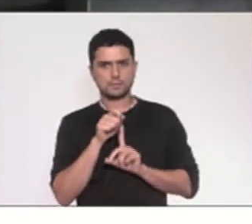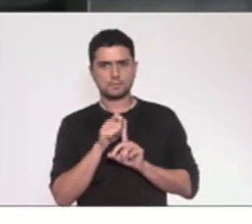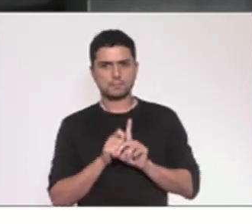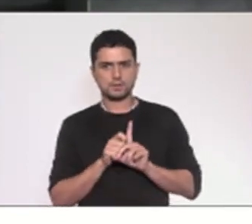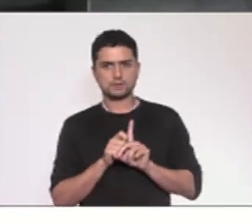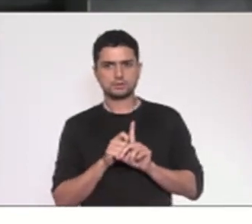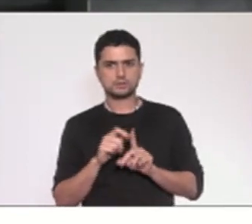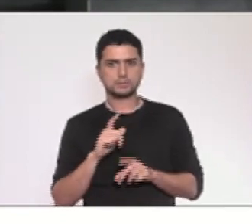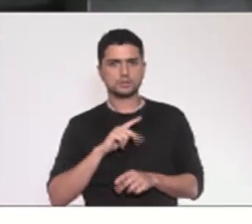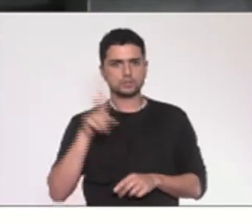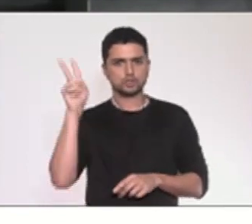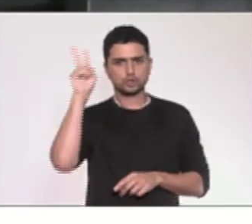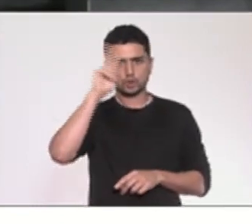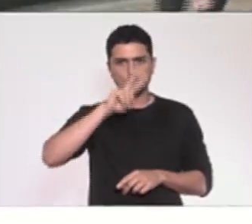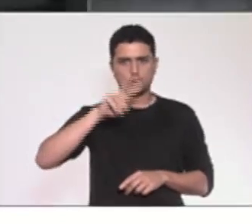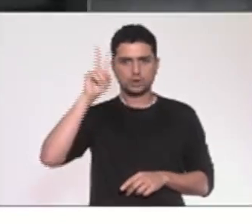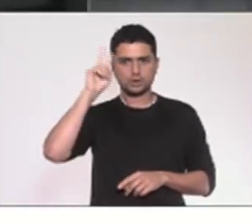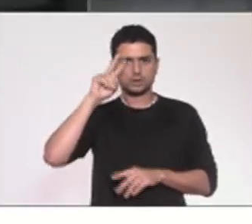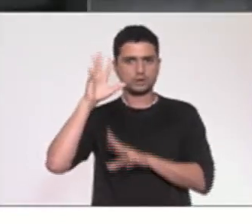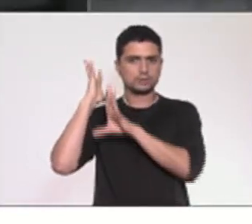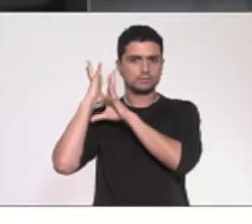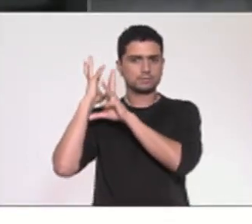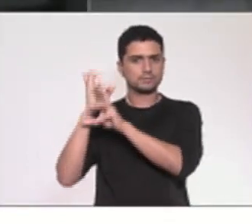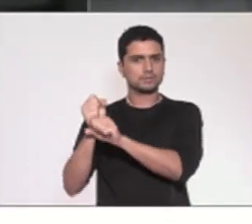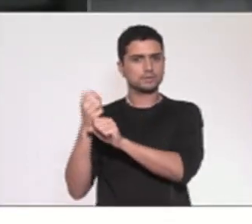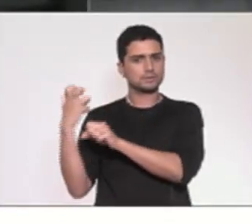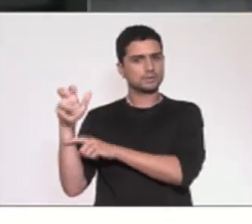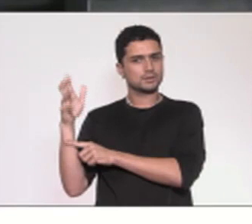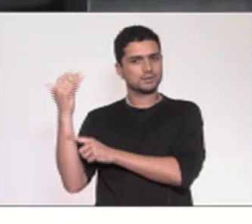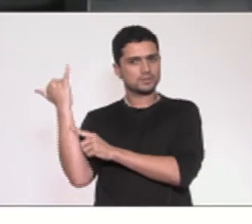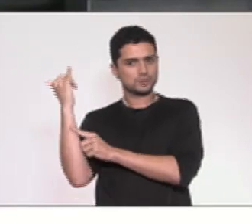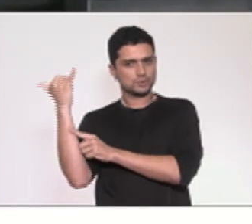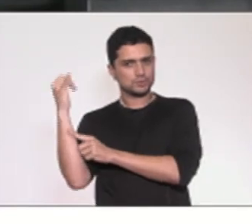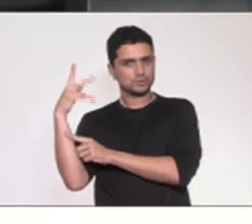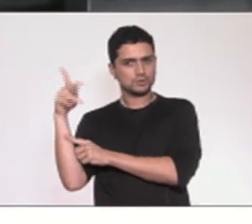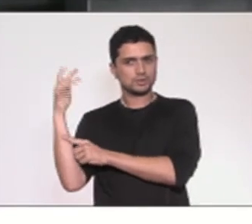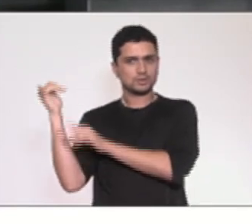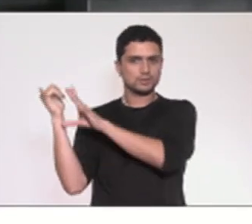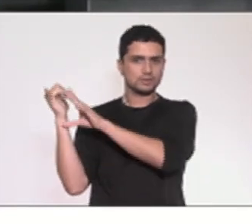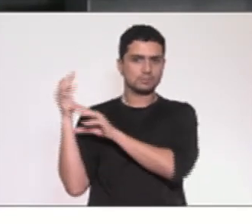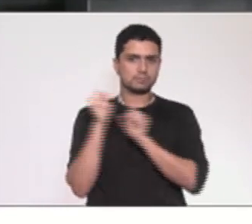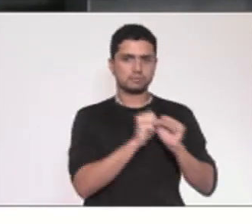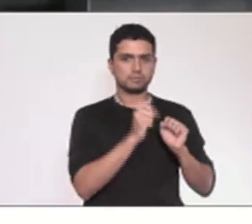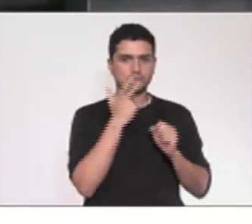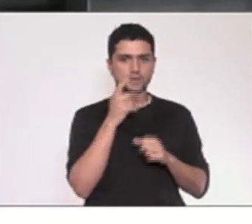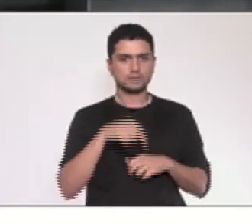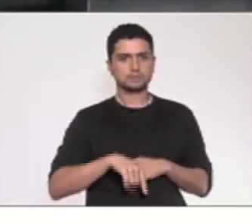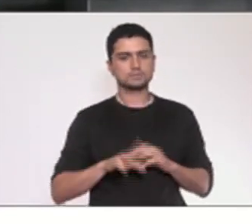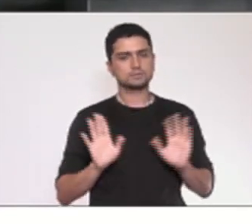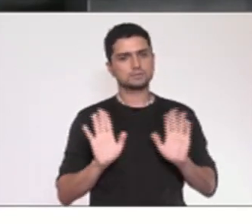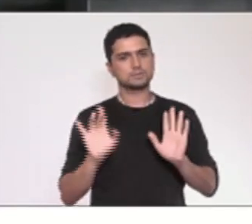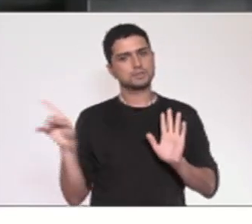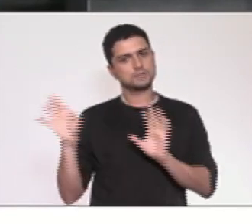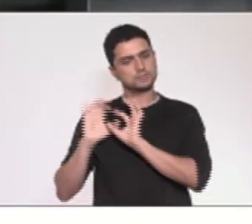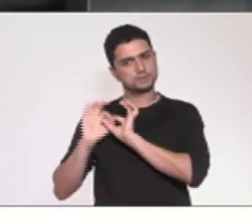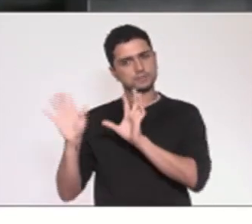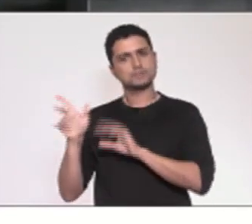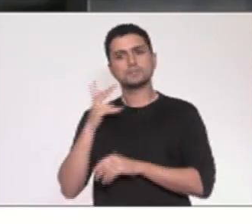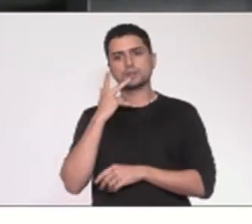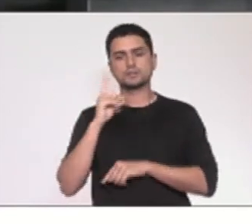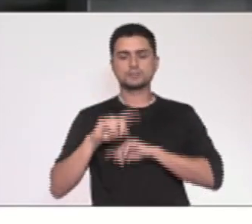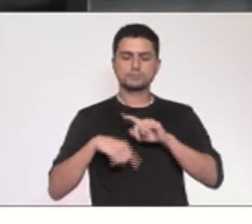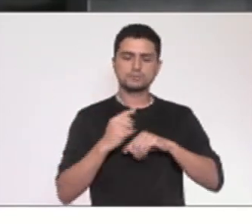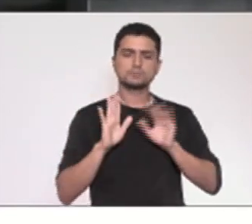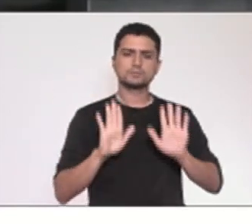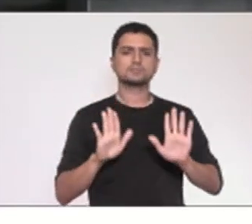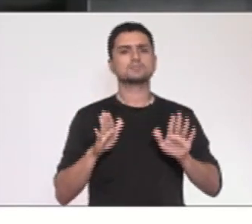pública, e eu não roubarei o discurso dele, então deixarei que ele próprio diga, mas é uma alegria enorme poder